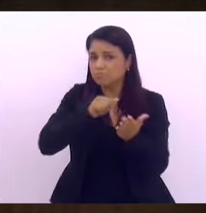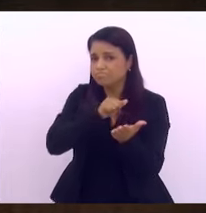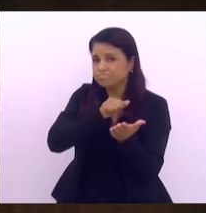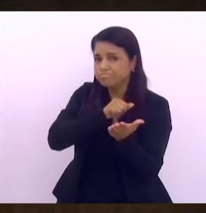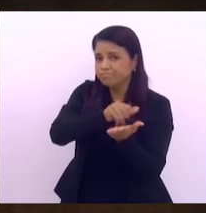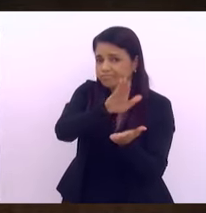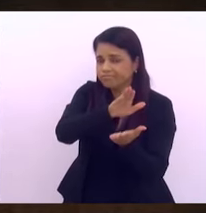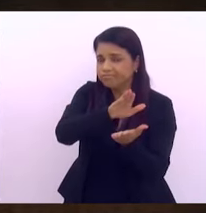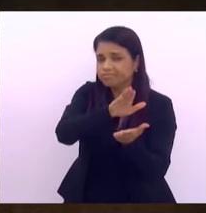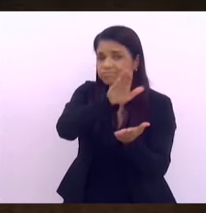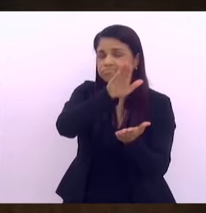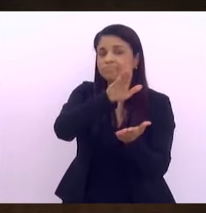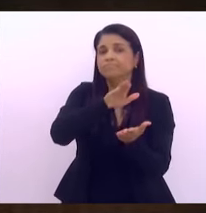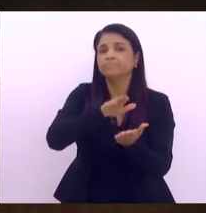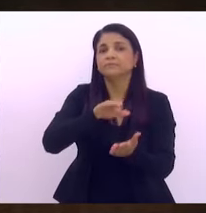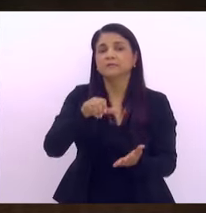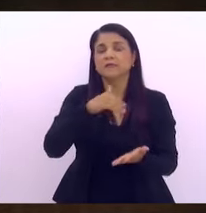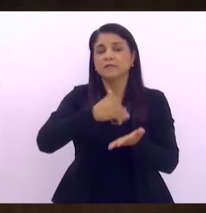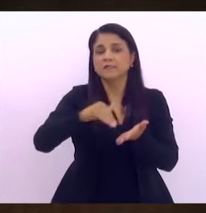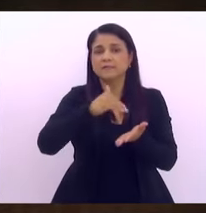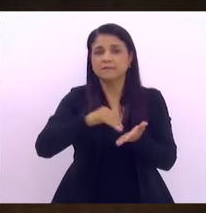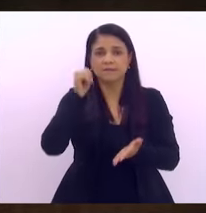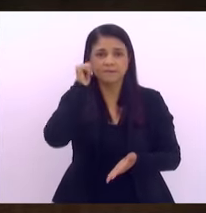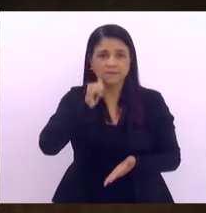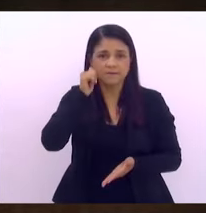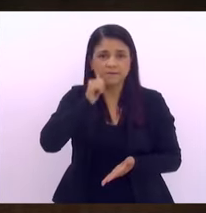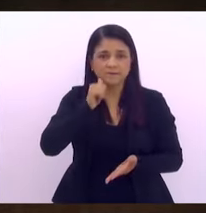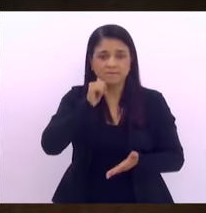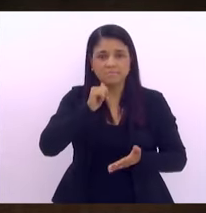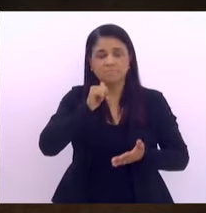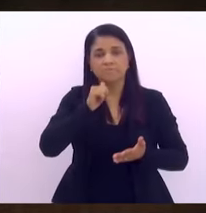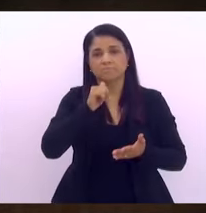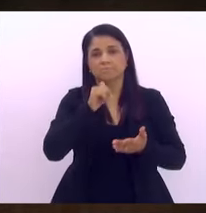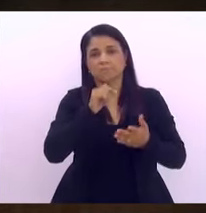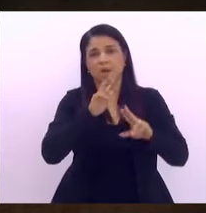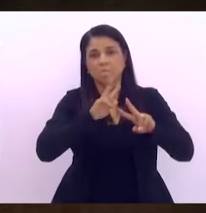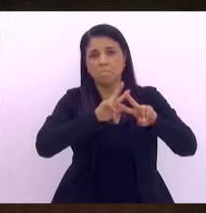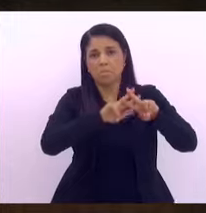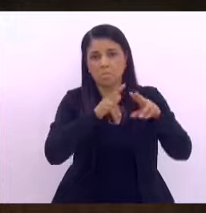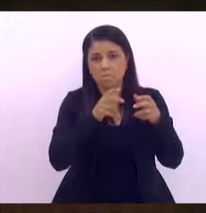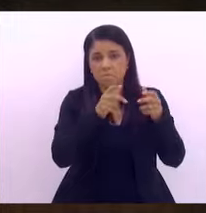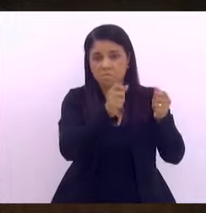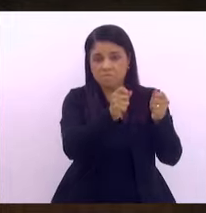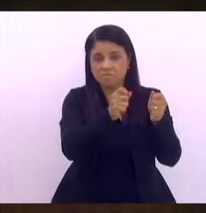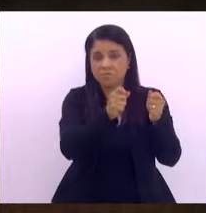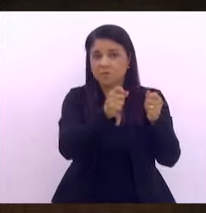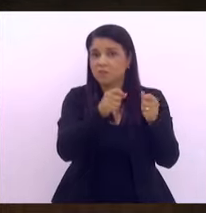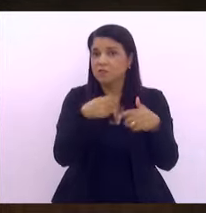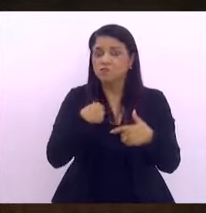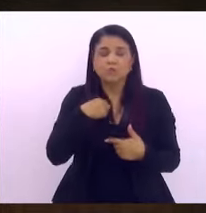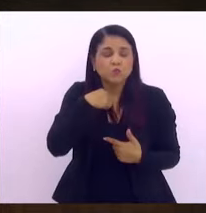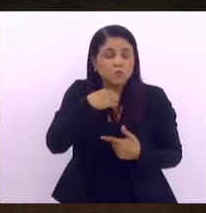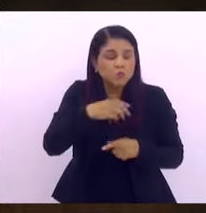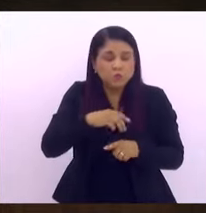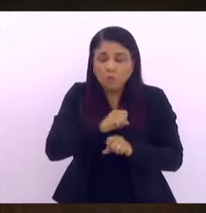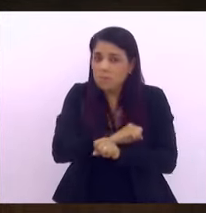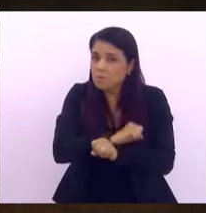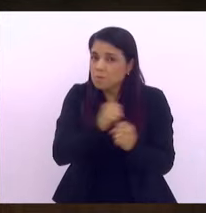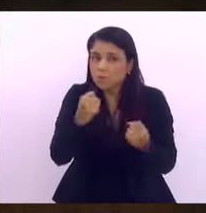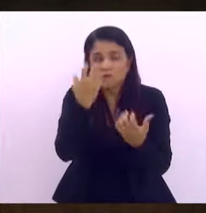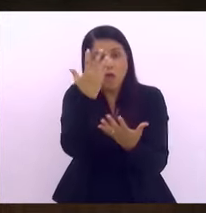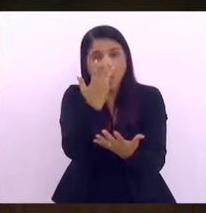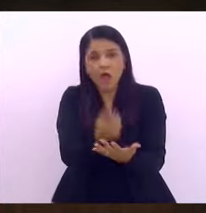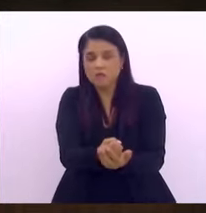secretária da administração penitenciária. Não existe mais condições dela estar nesse cargo, presidente. Não existe,